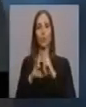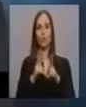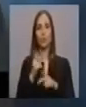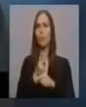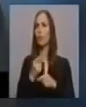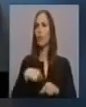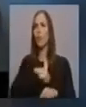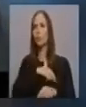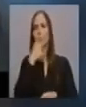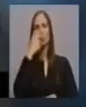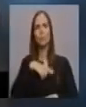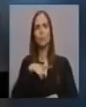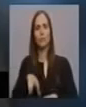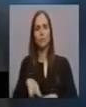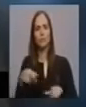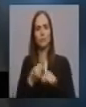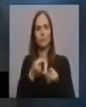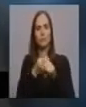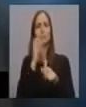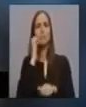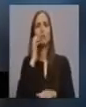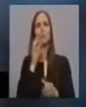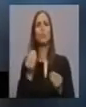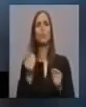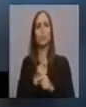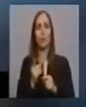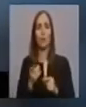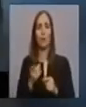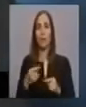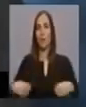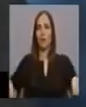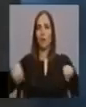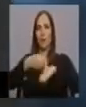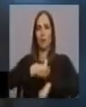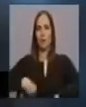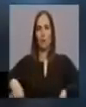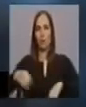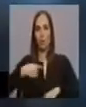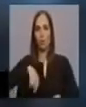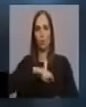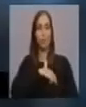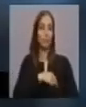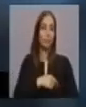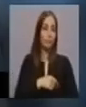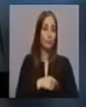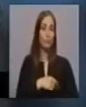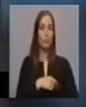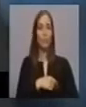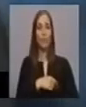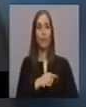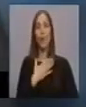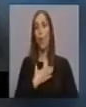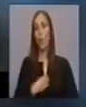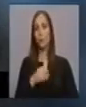somos aquilo que consumimos mais posta em nenhum de nós gosta de ter um